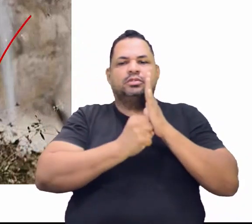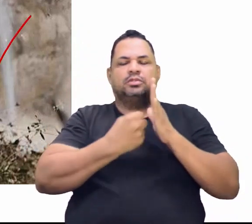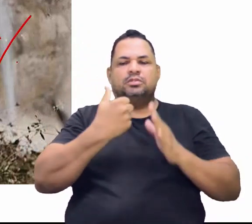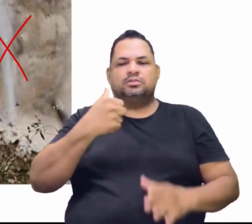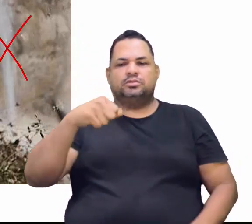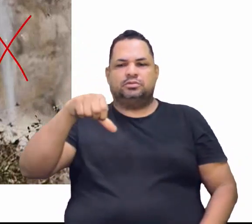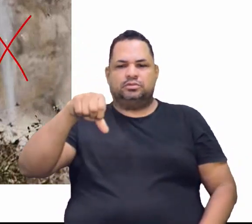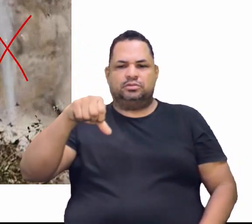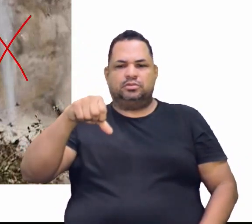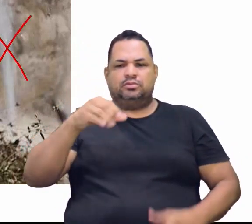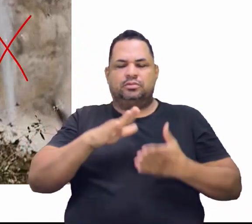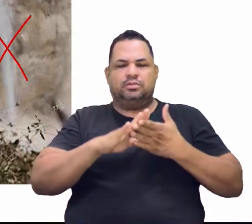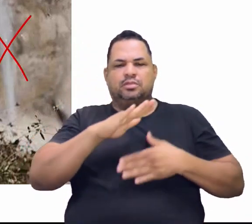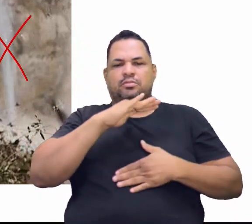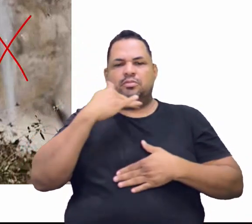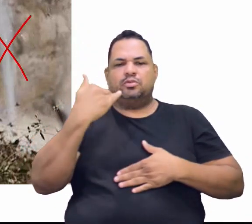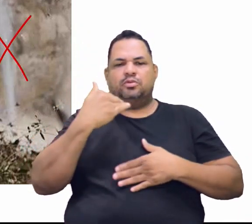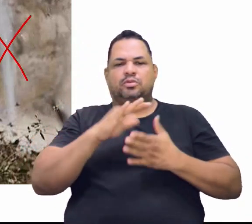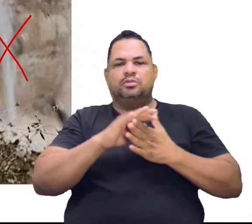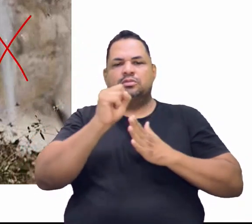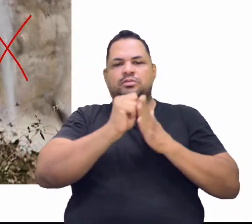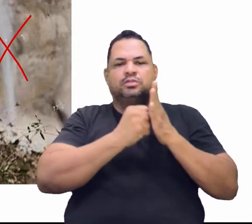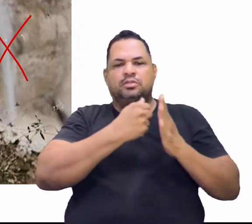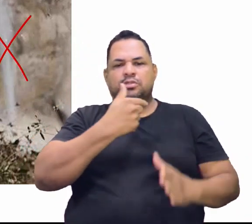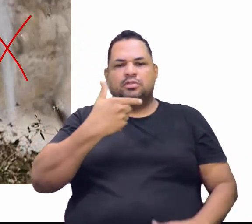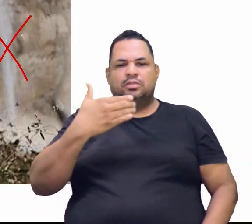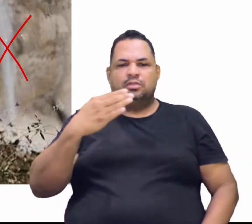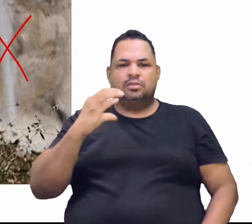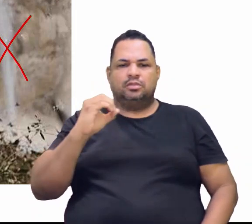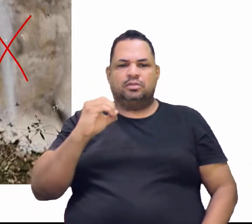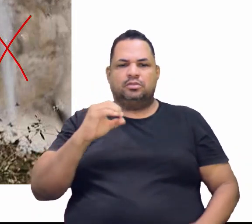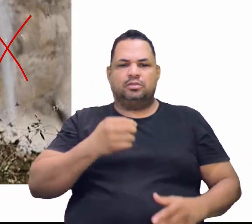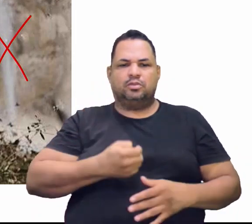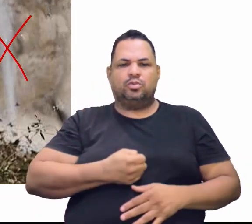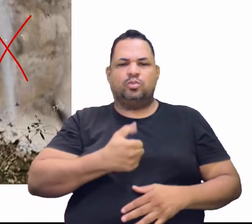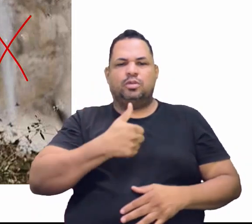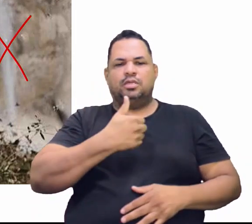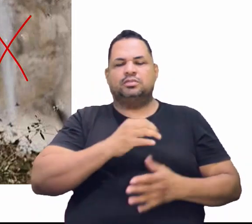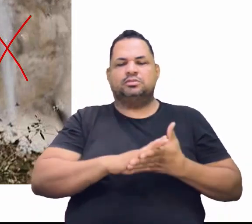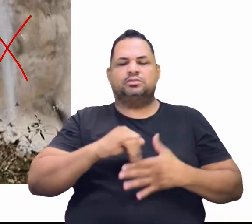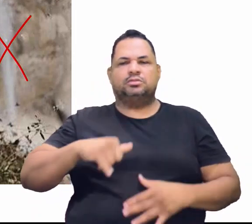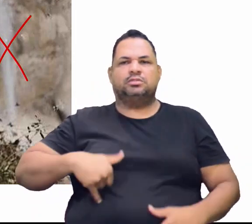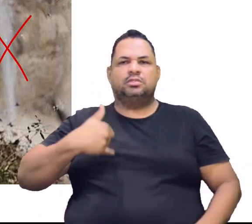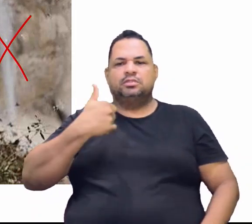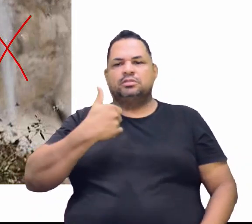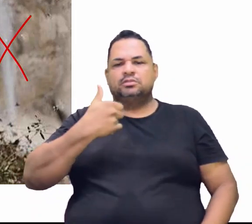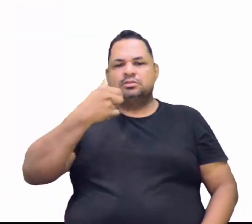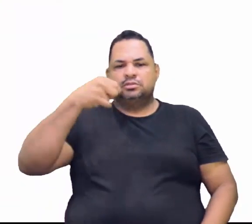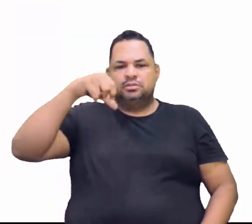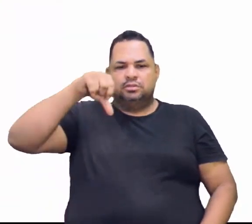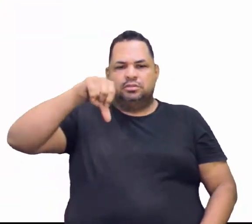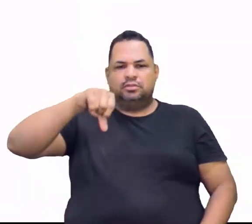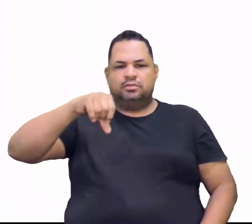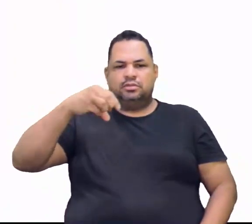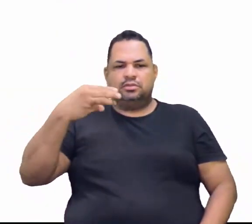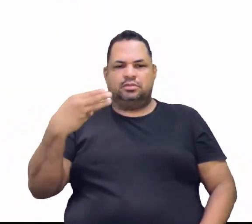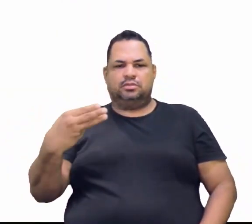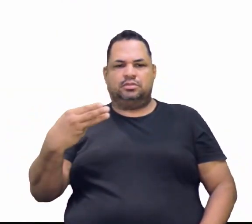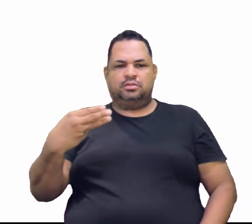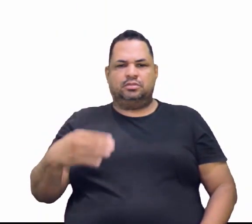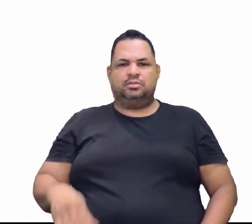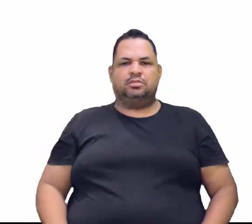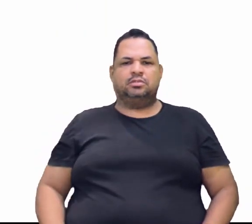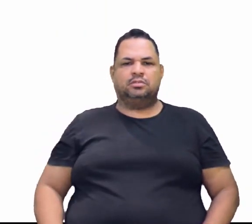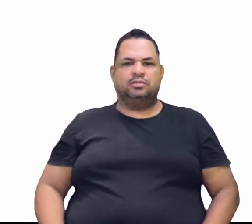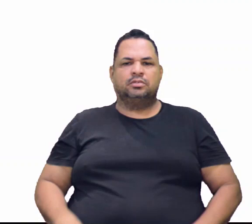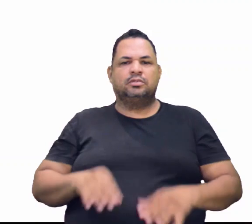falecer no século XX. Quase completando aí 93 anos. Incrível, né?